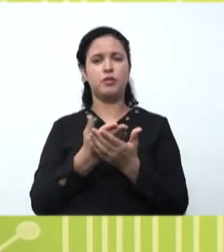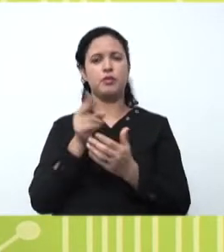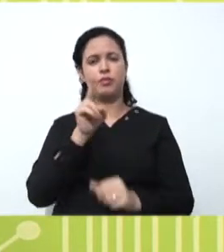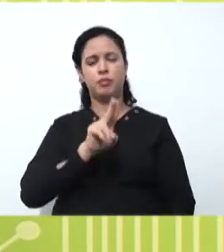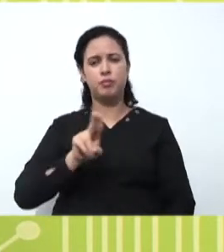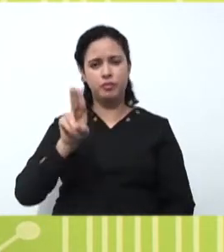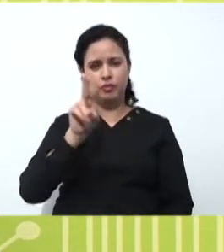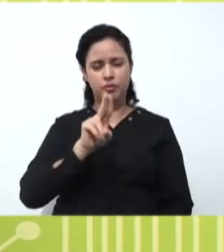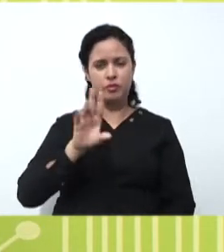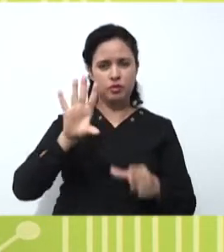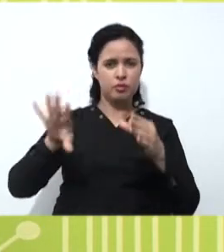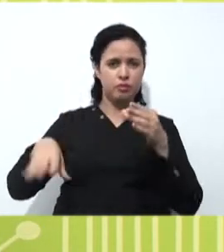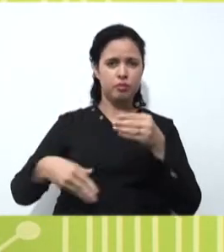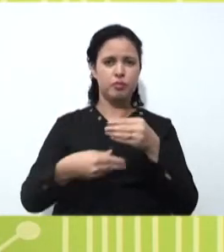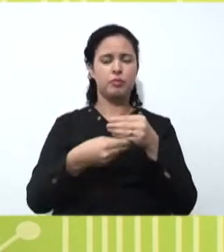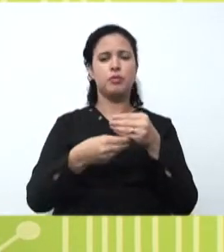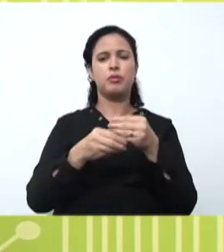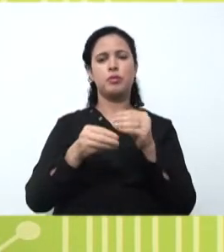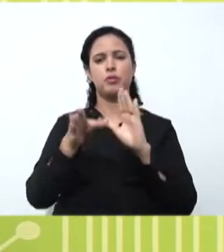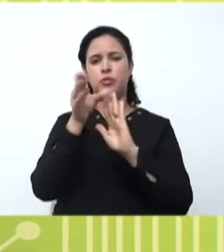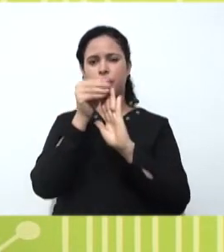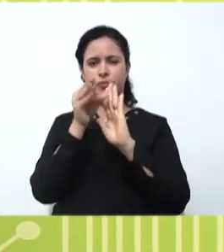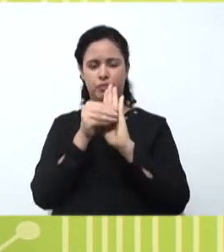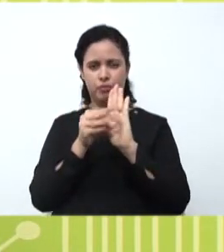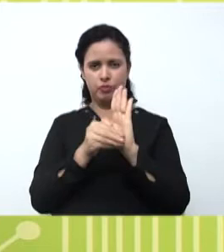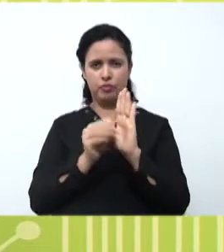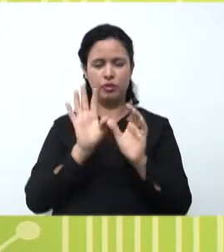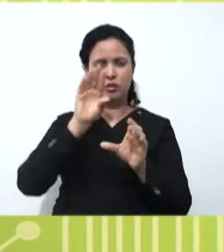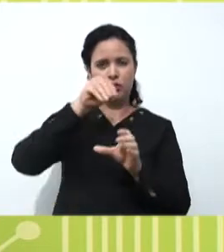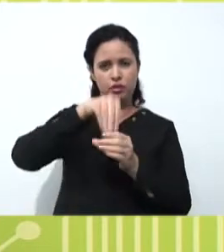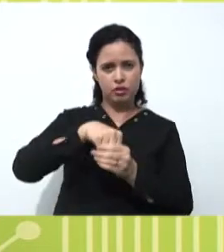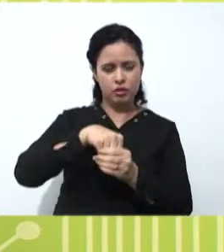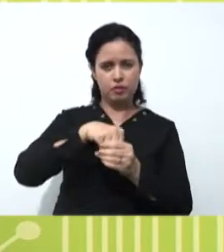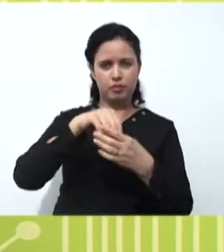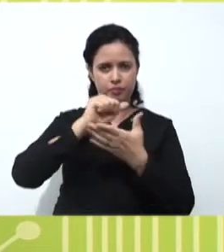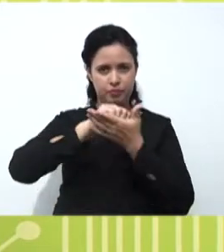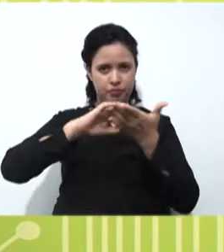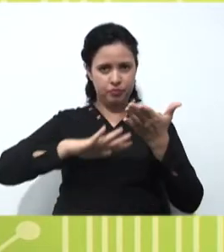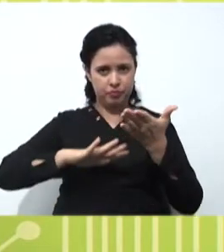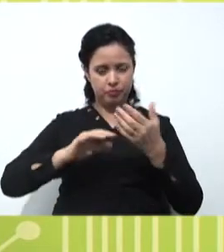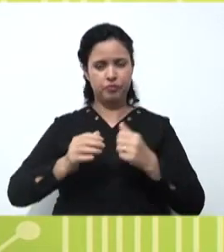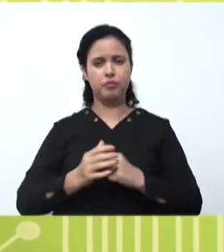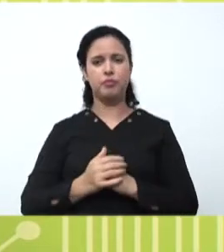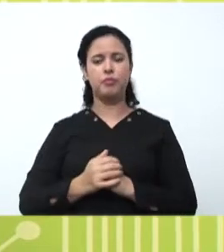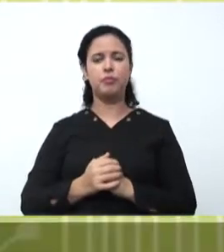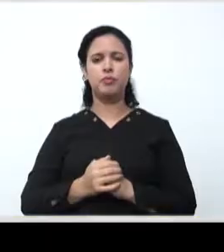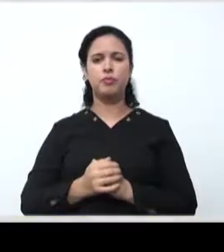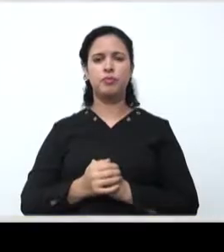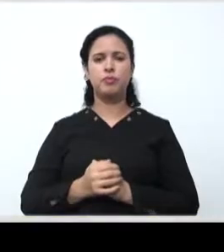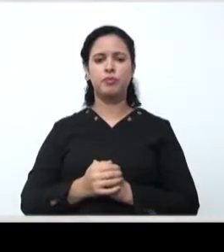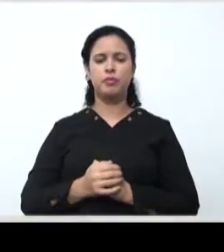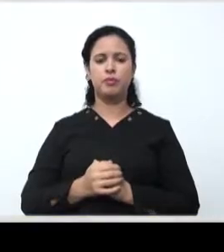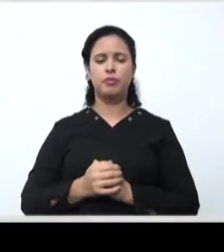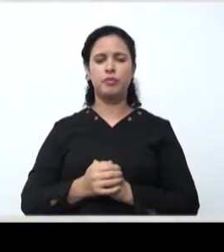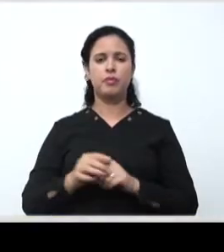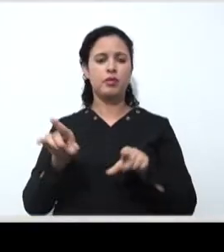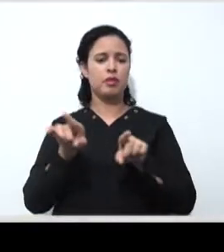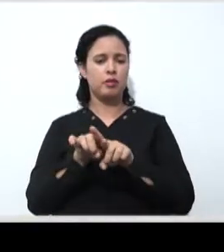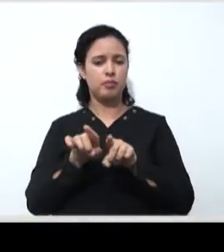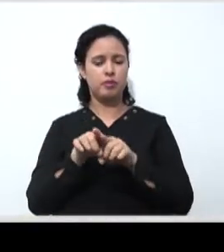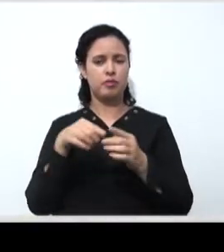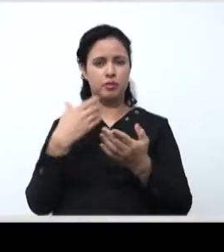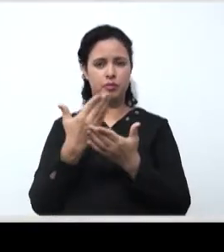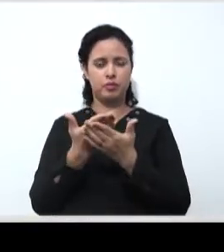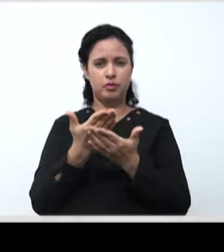esse elemento, esses conteúdos dentro dessa atividade. Então, a gente também vai ver, vamos